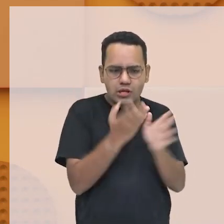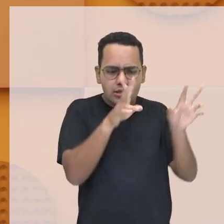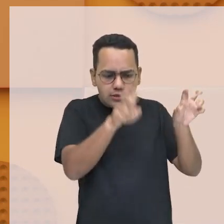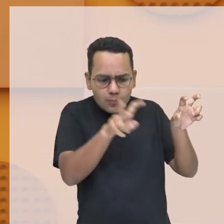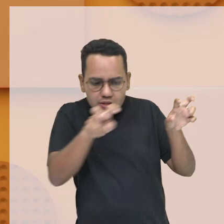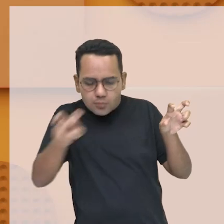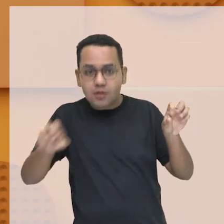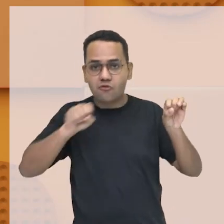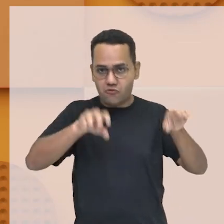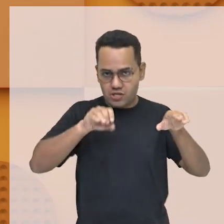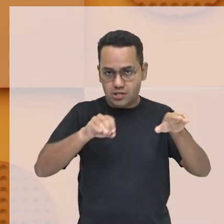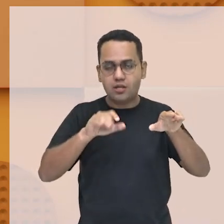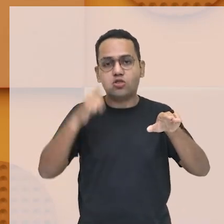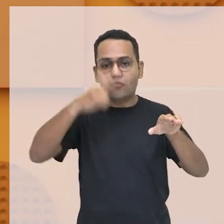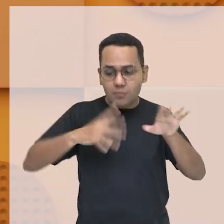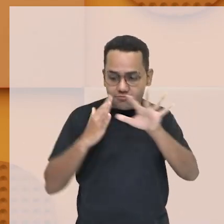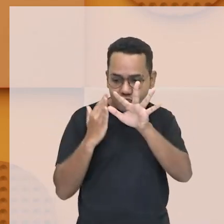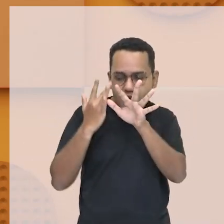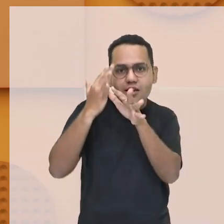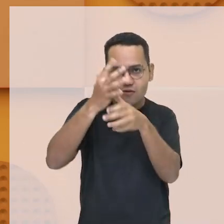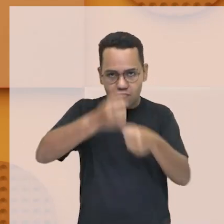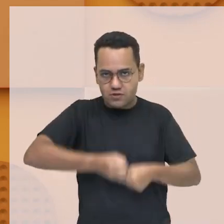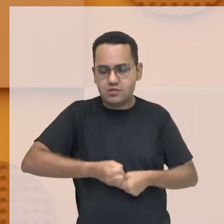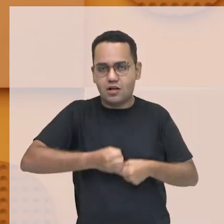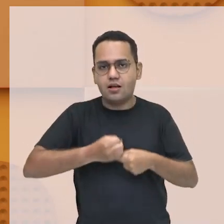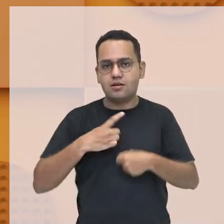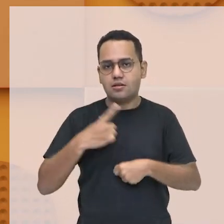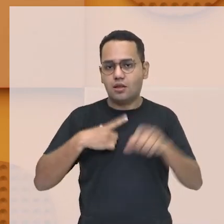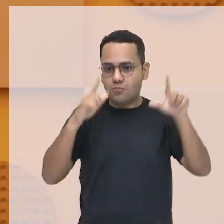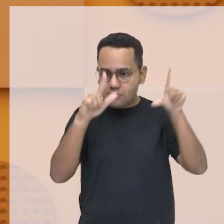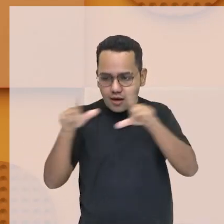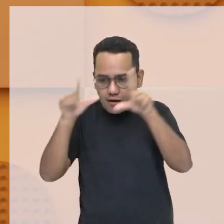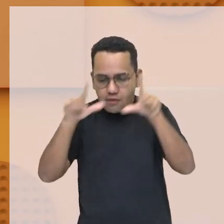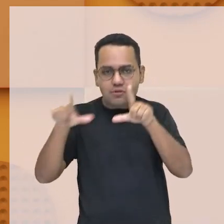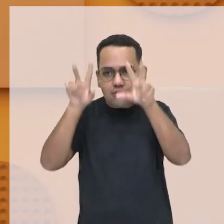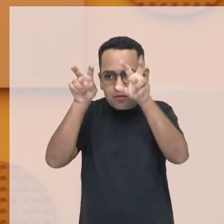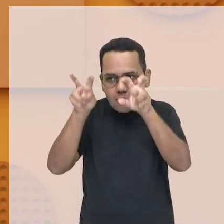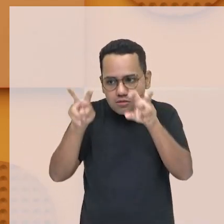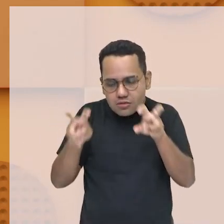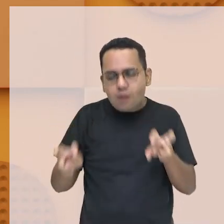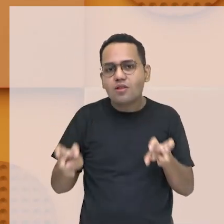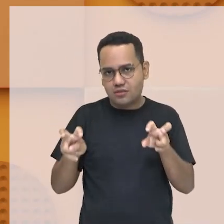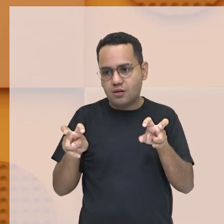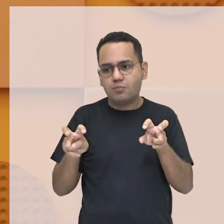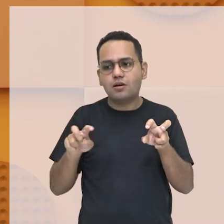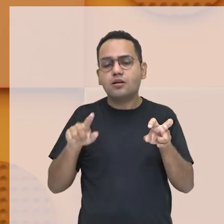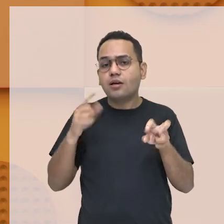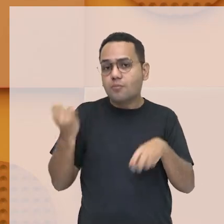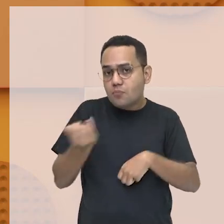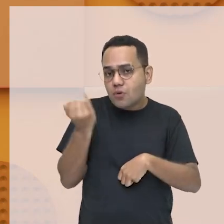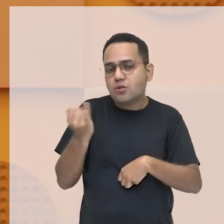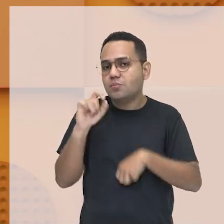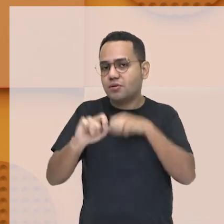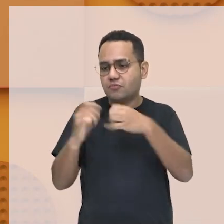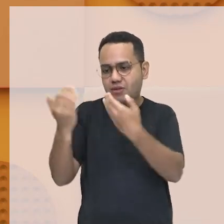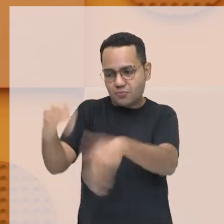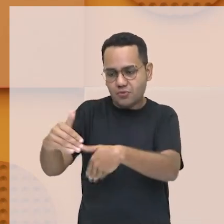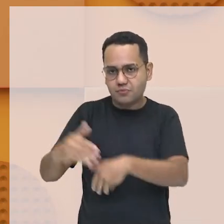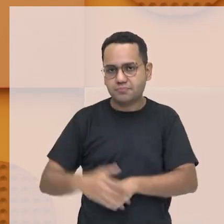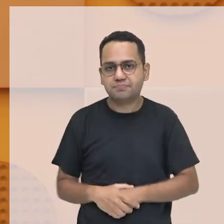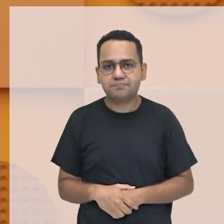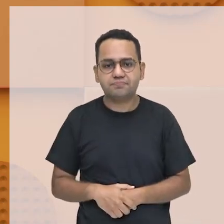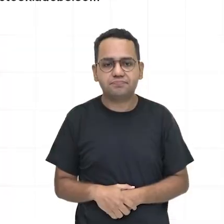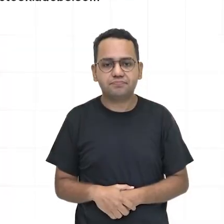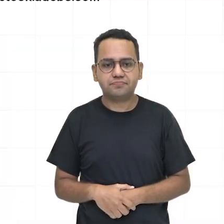terminando, então tem um pedaço aí de cada um dos conteúdos, justamente o que interessa mais para a avaliação que nós faremos logo mais, né?